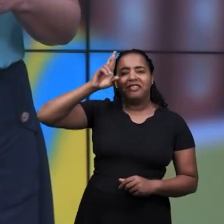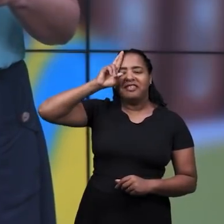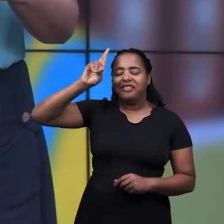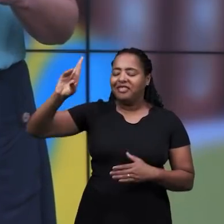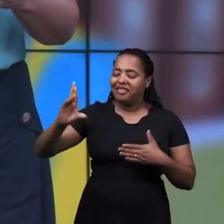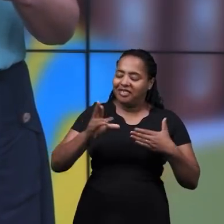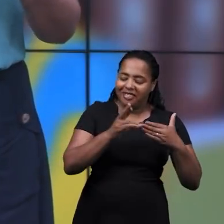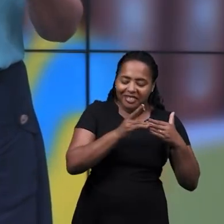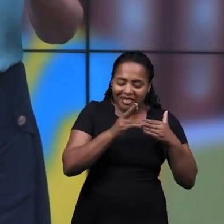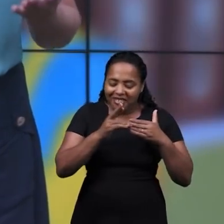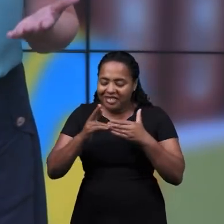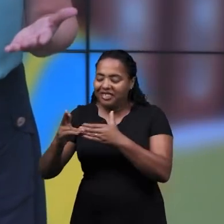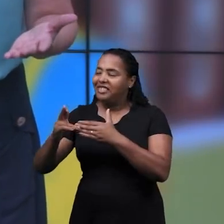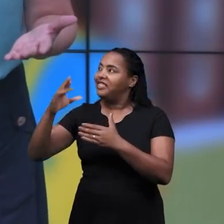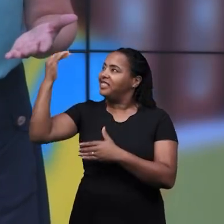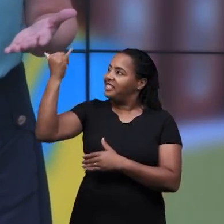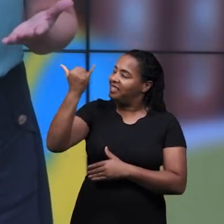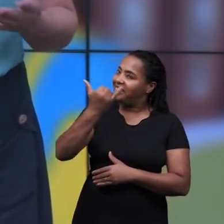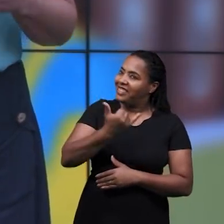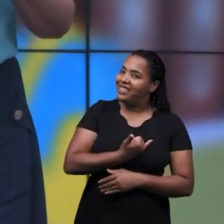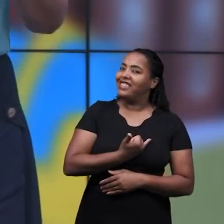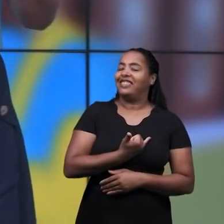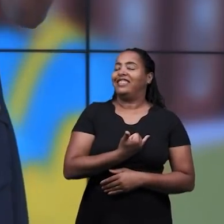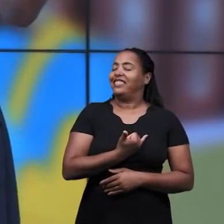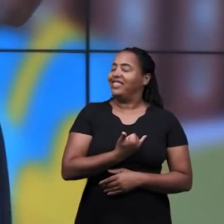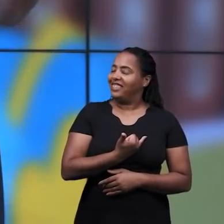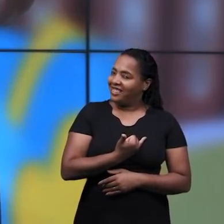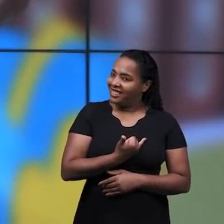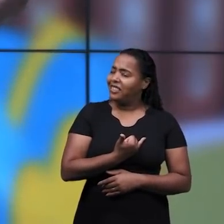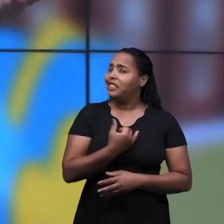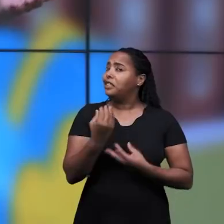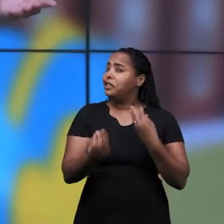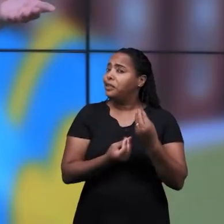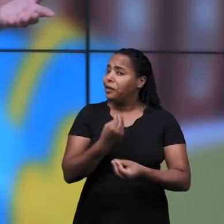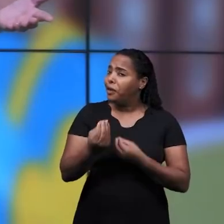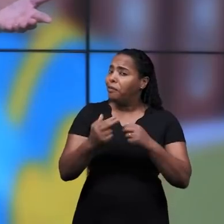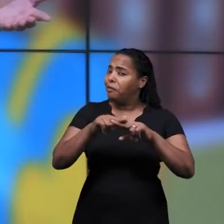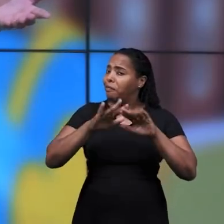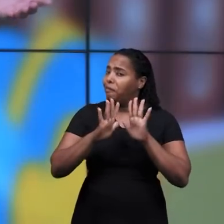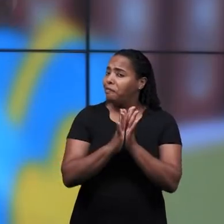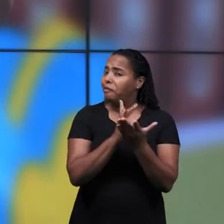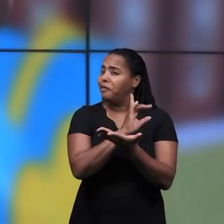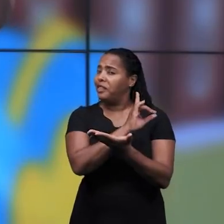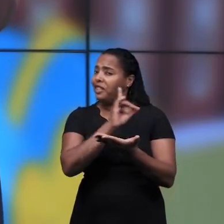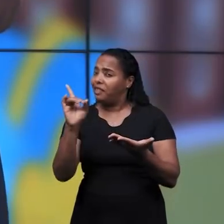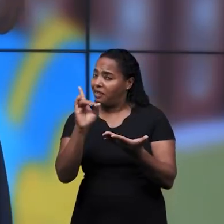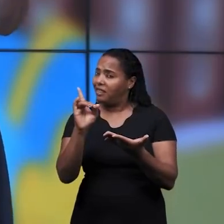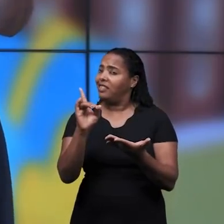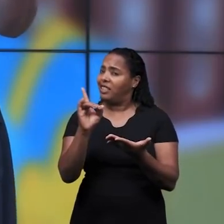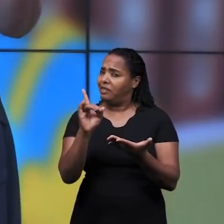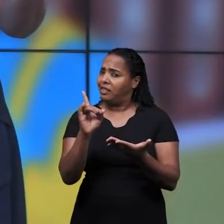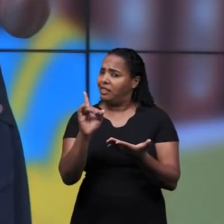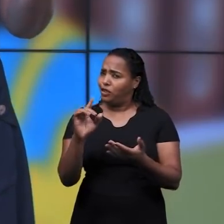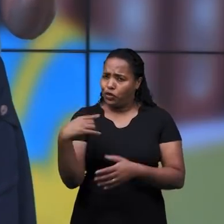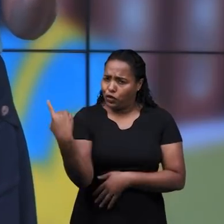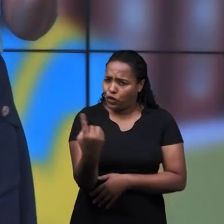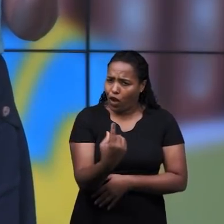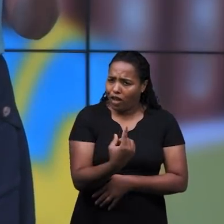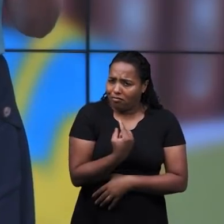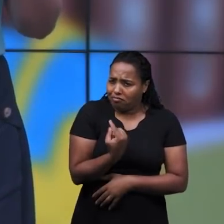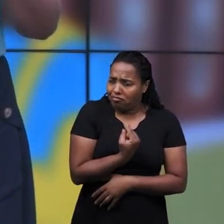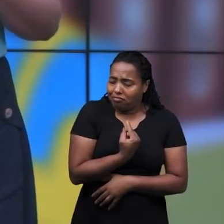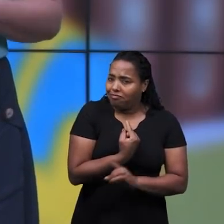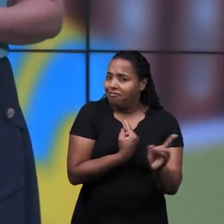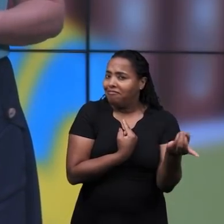nos direcionado, tem falado conosco, falado através da sua palavra. Nós não estamos